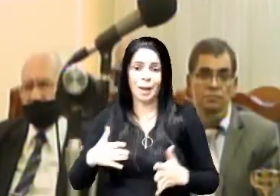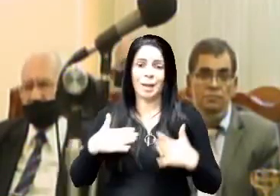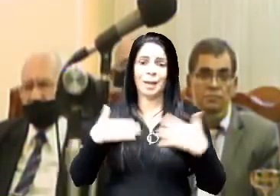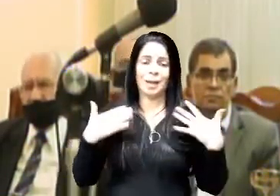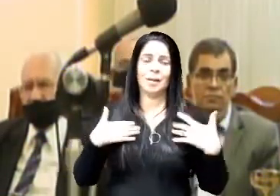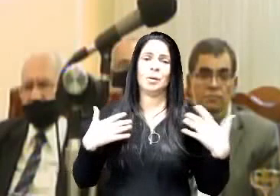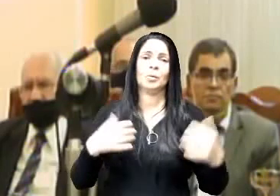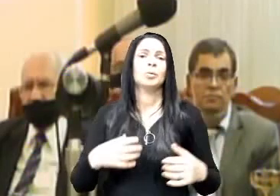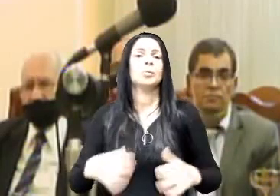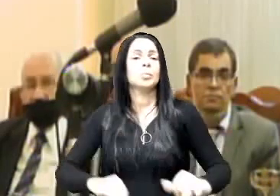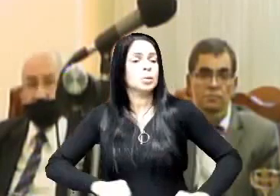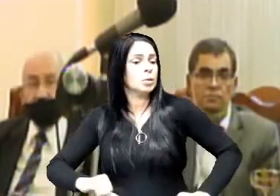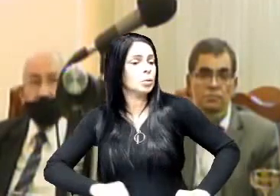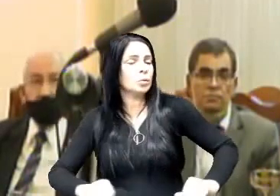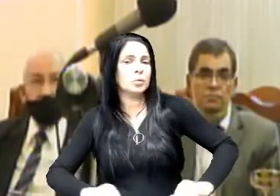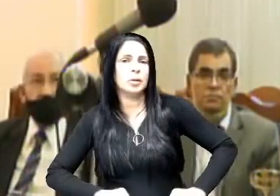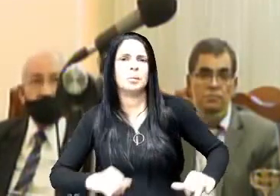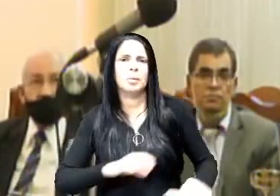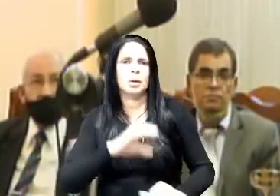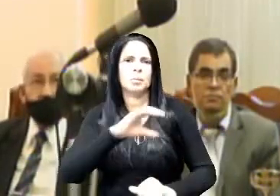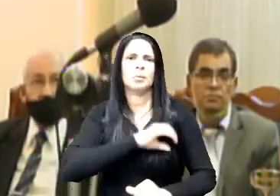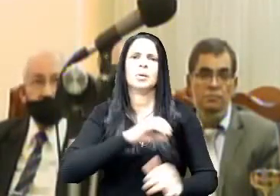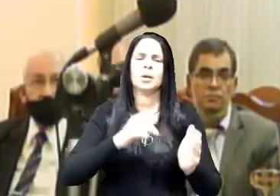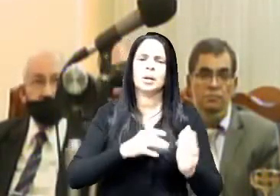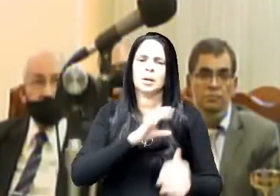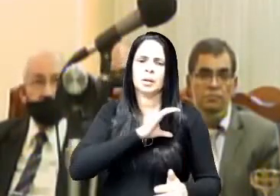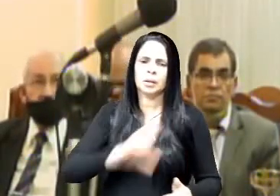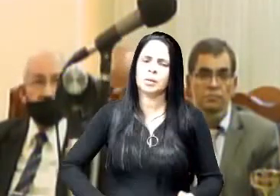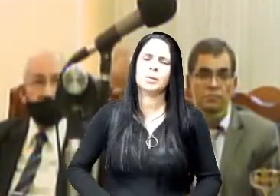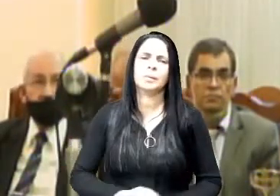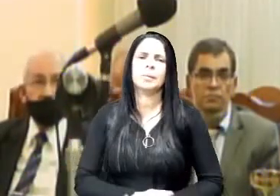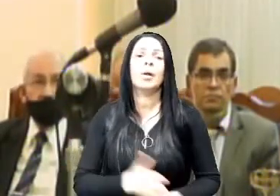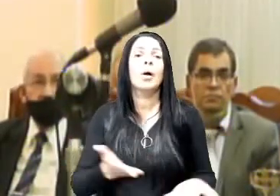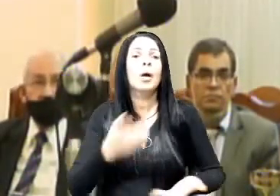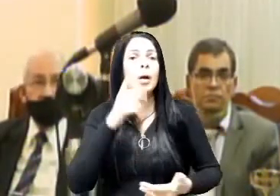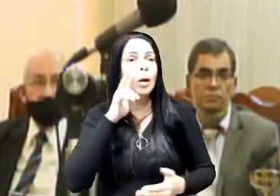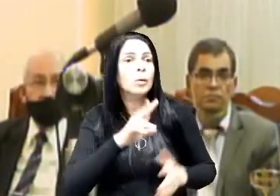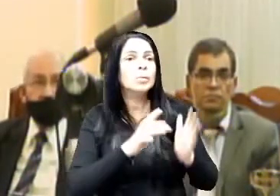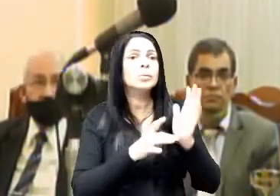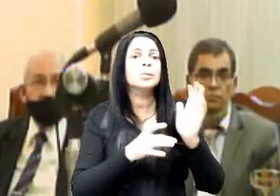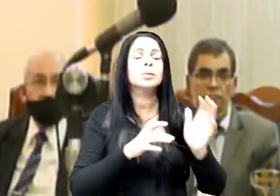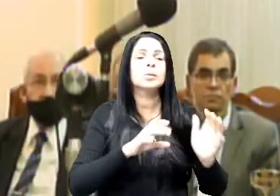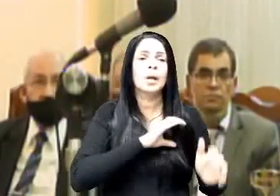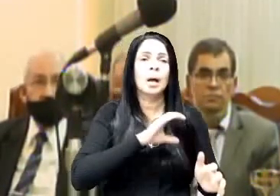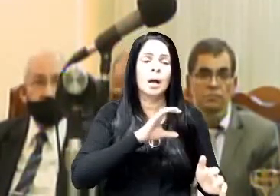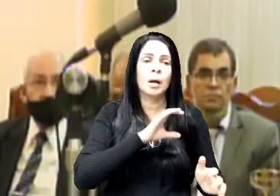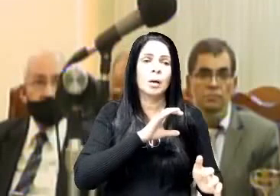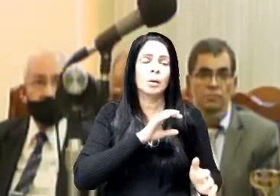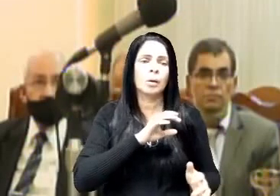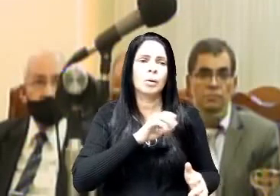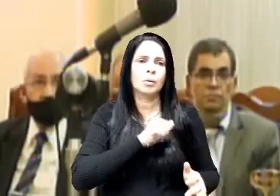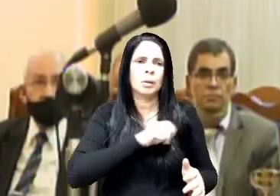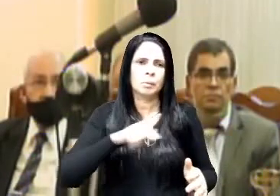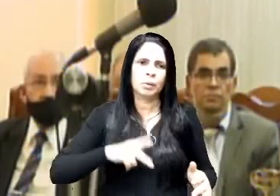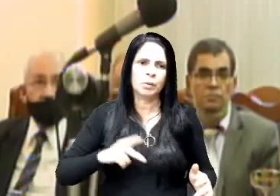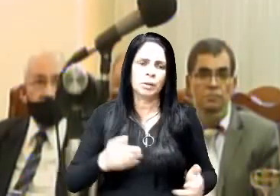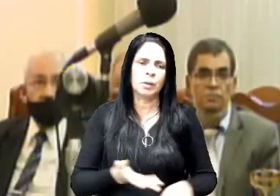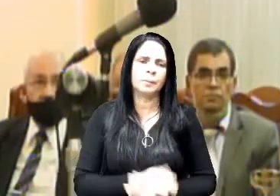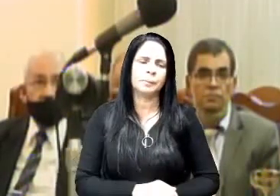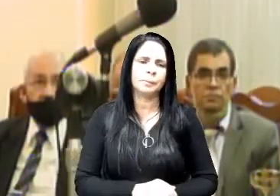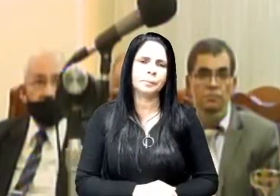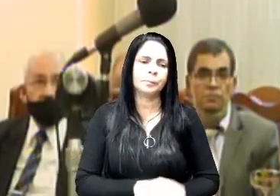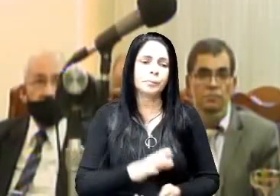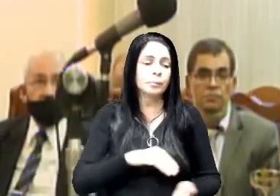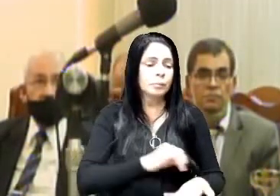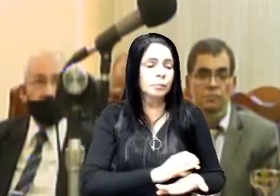Olha Atos 5, 40, 41. Olha como os apóstolos ficavam quando eram perseguidos.